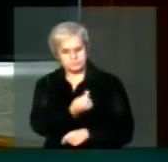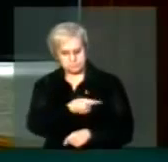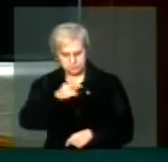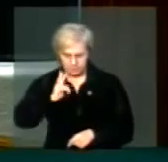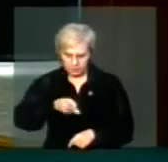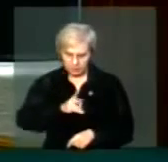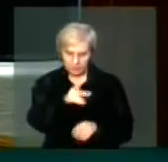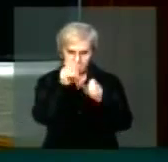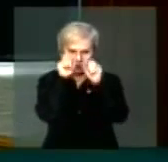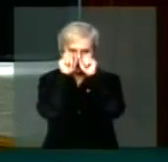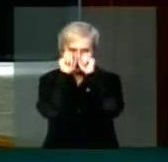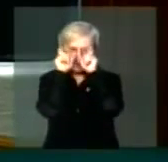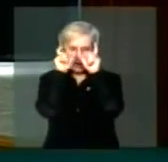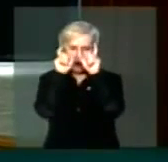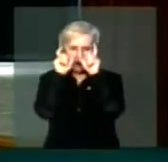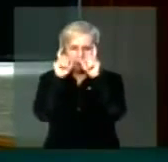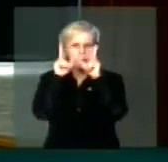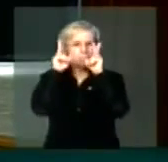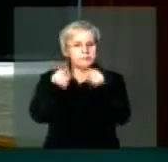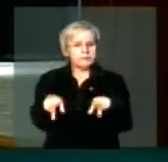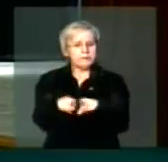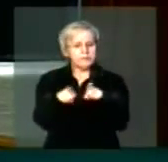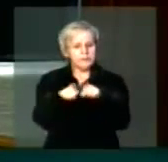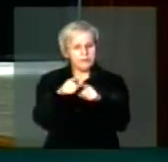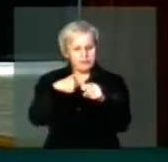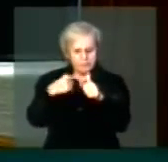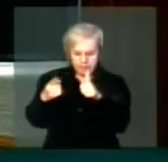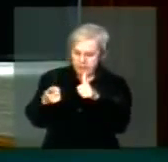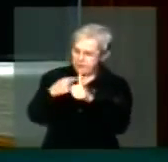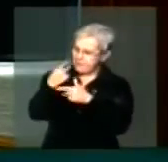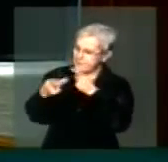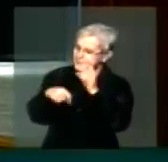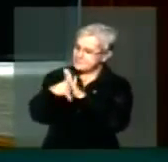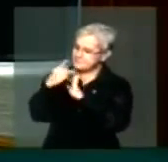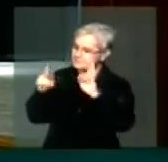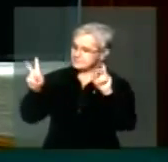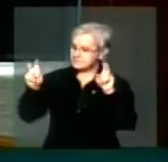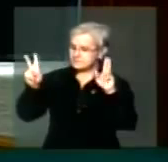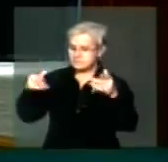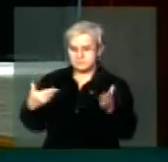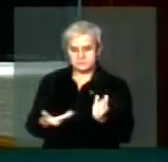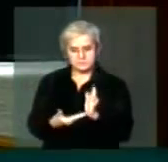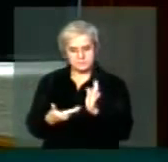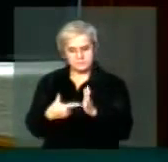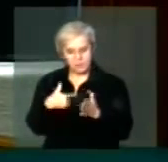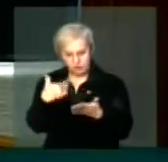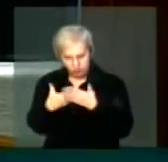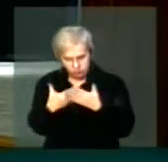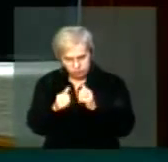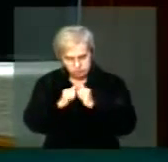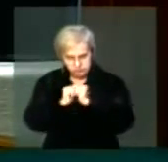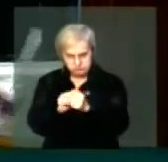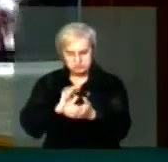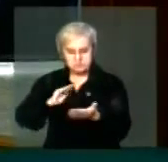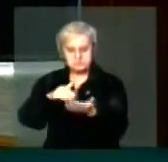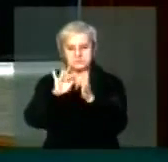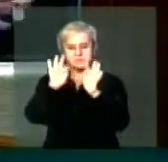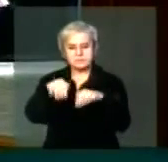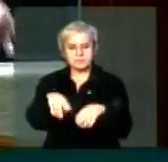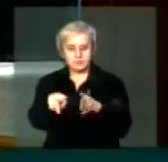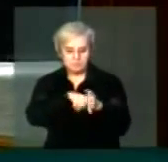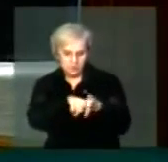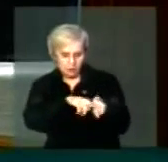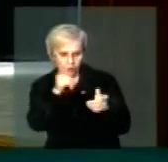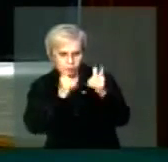continuamos vigilantes. Assim como fui pioneiro em trazer esse tema para esta casa, vou acompanhá-lo até o final, para que esta